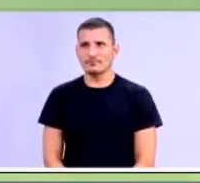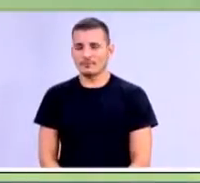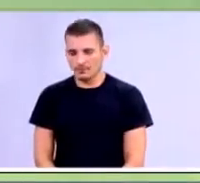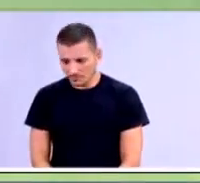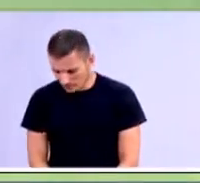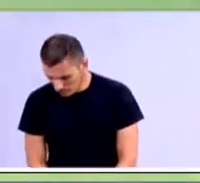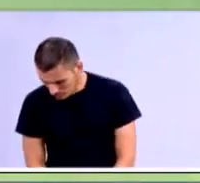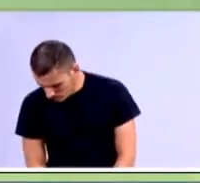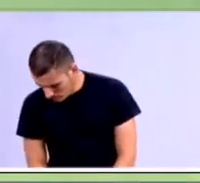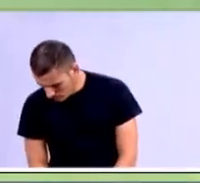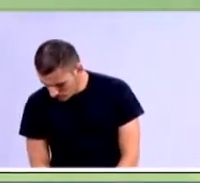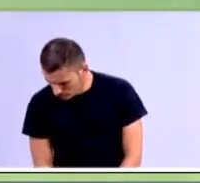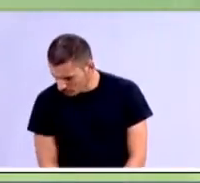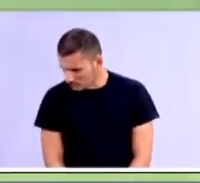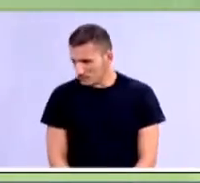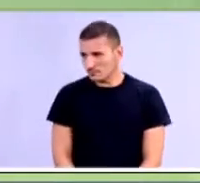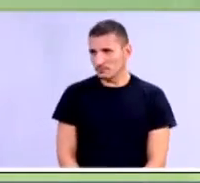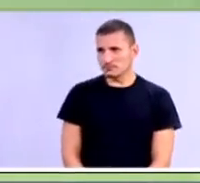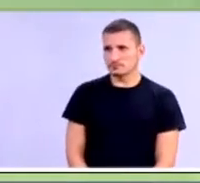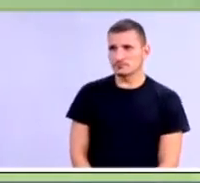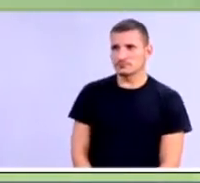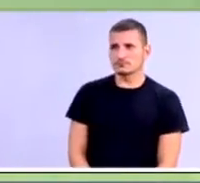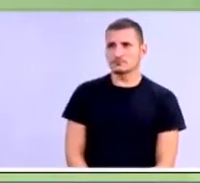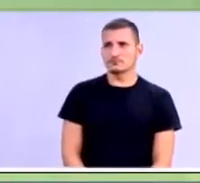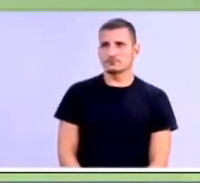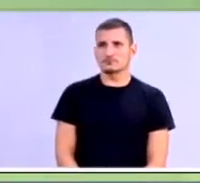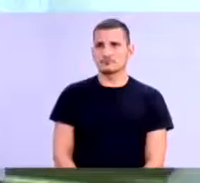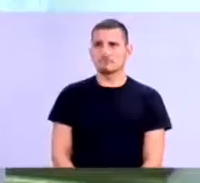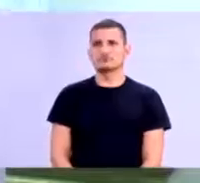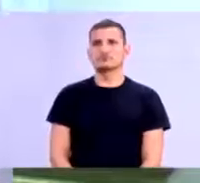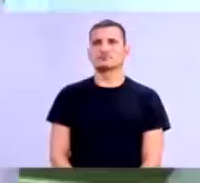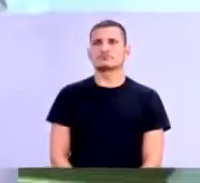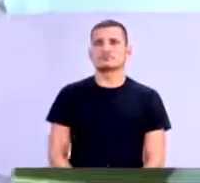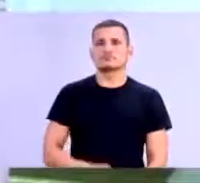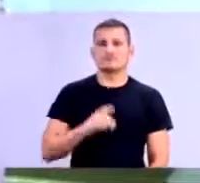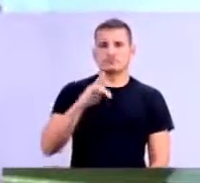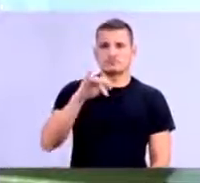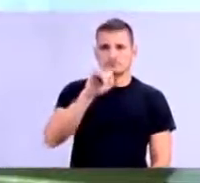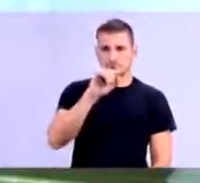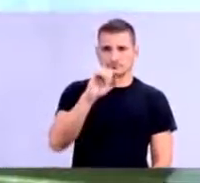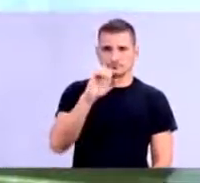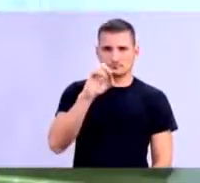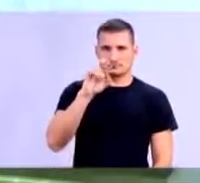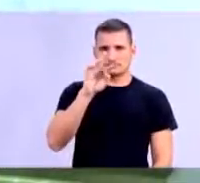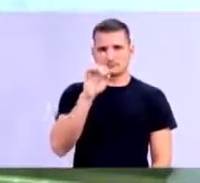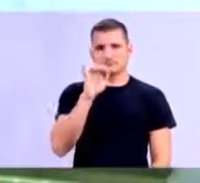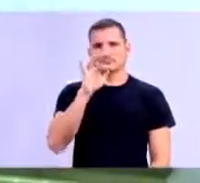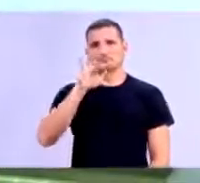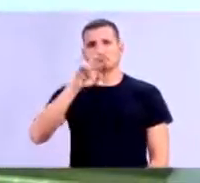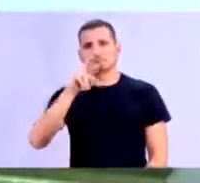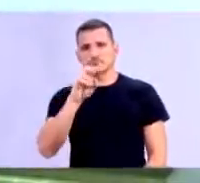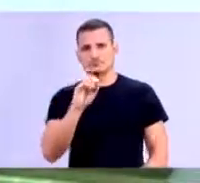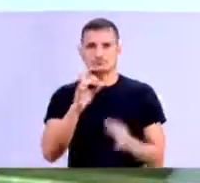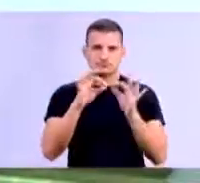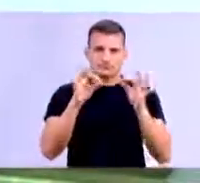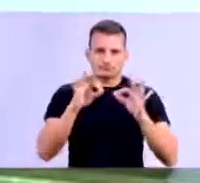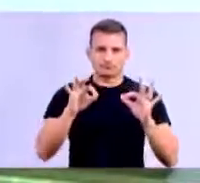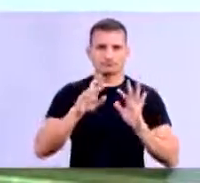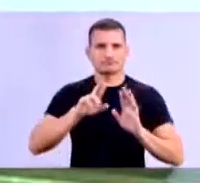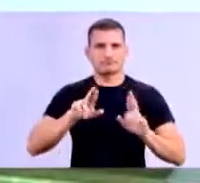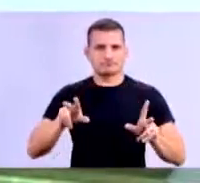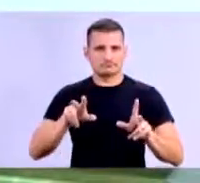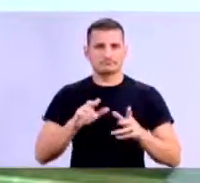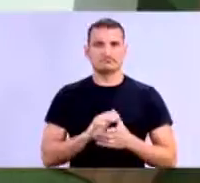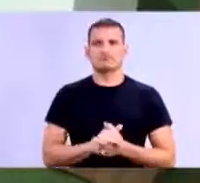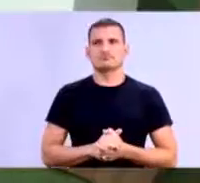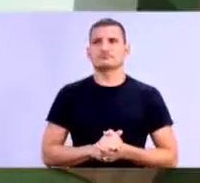aí. Quando a gente pensa num texto dissertativo, a estrutura, ela já muda um pouco. Quais foram as respostas que